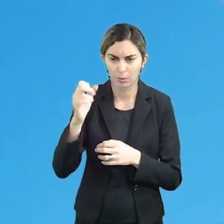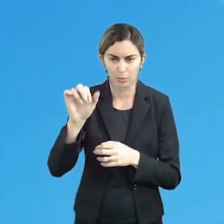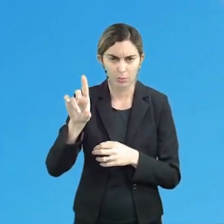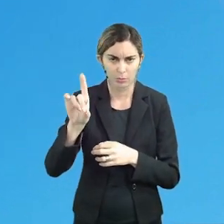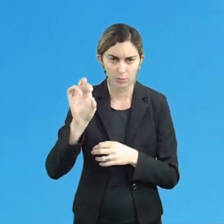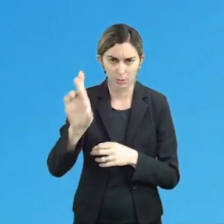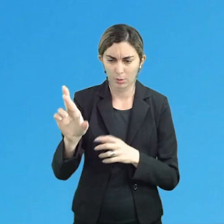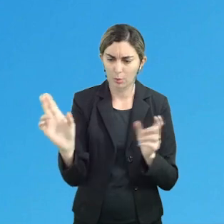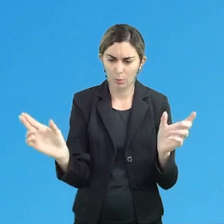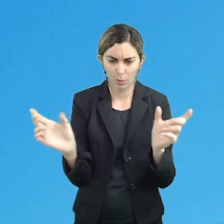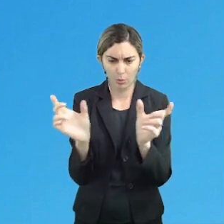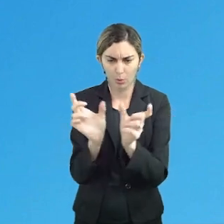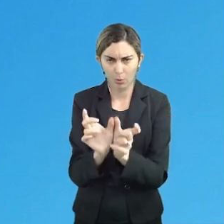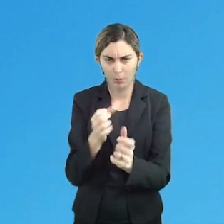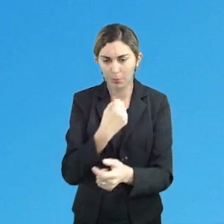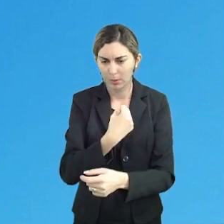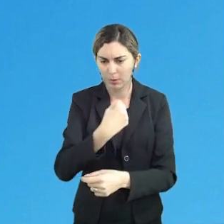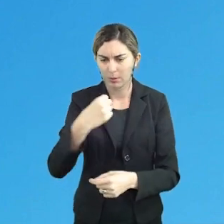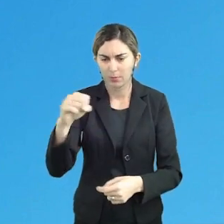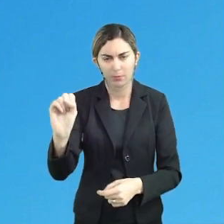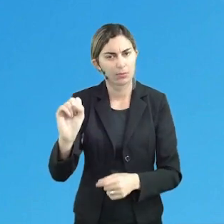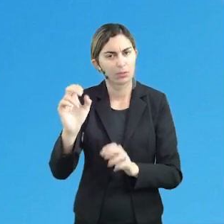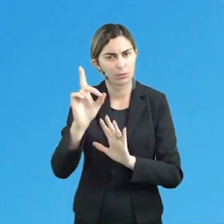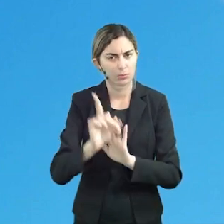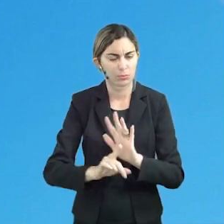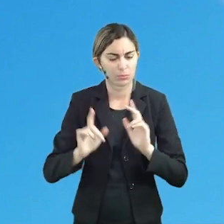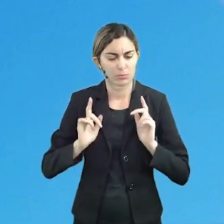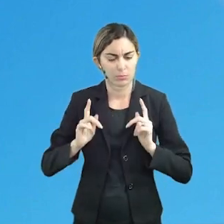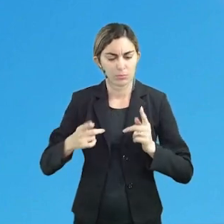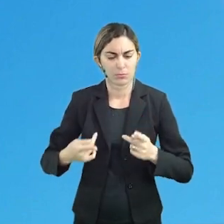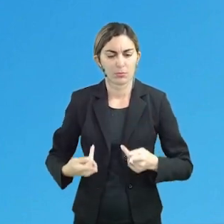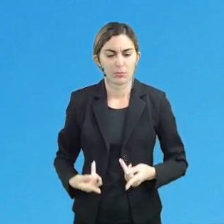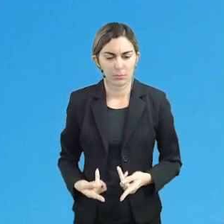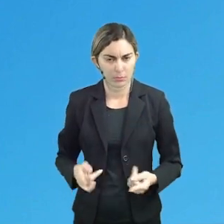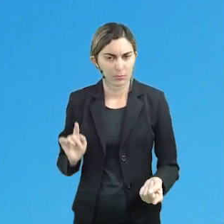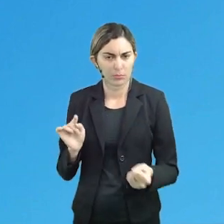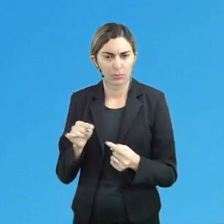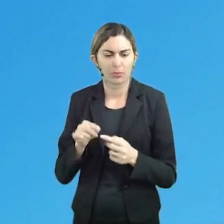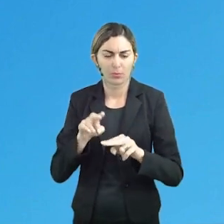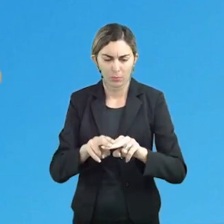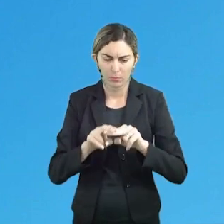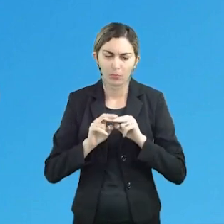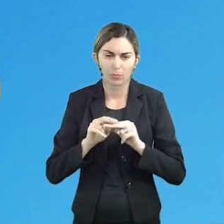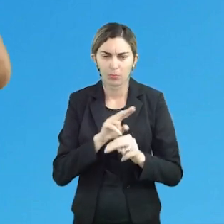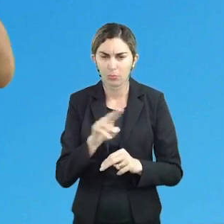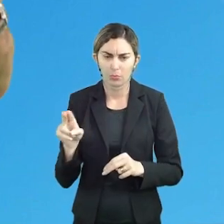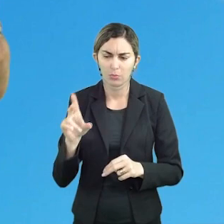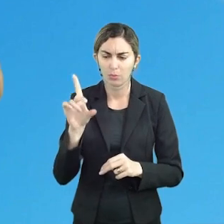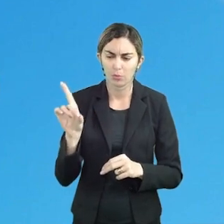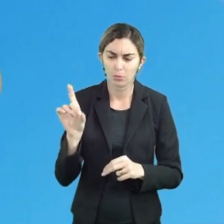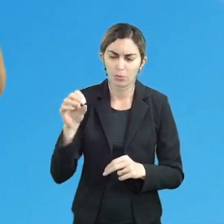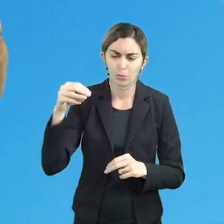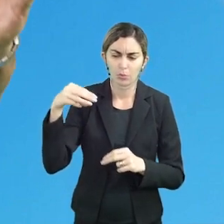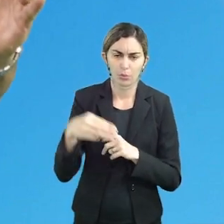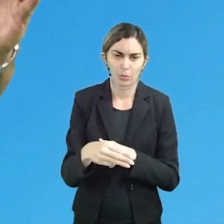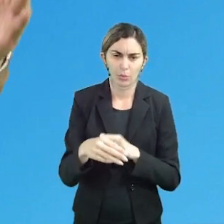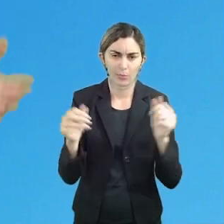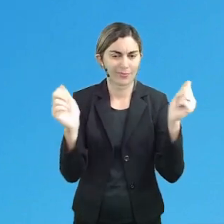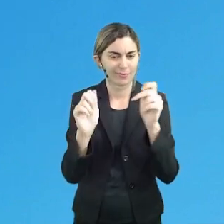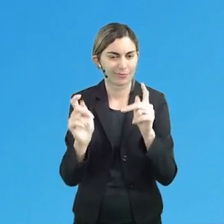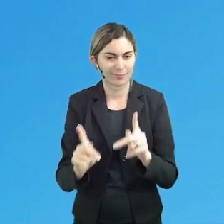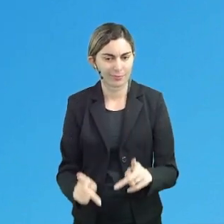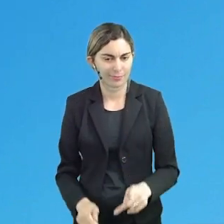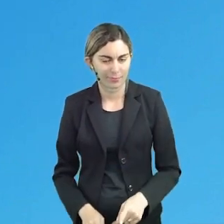é atrelado à defesa dos direitos humanos. É por isso que é chamado o dom da